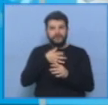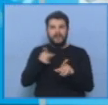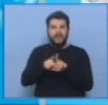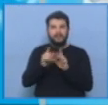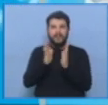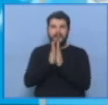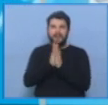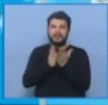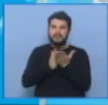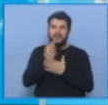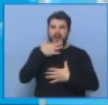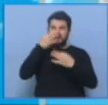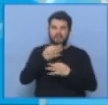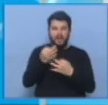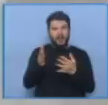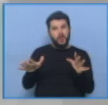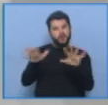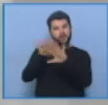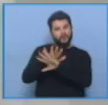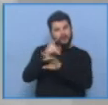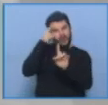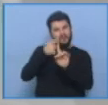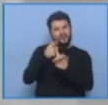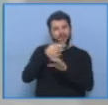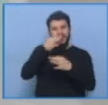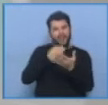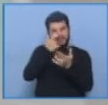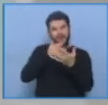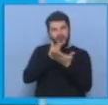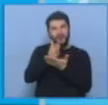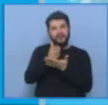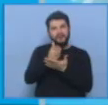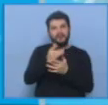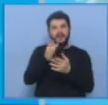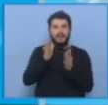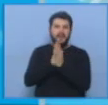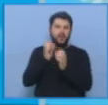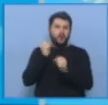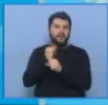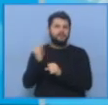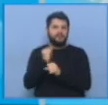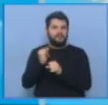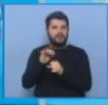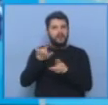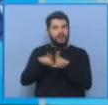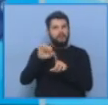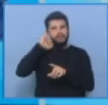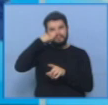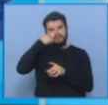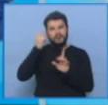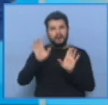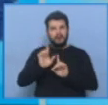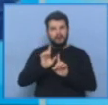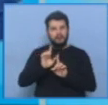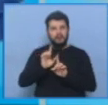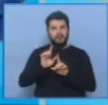Igreja. Para que a Igreja esconder para não afetar a credibilidade. Para que a Igreja, como outras instituições, não ficasse prejudicada. Ora, a